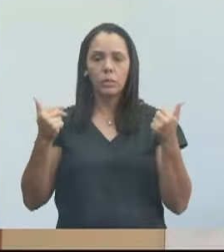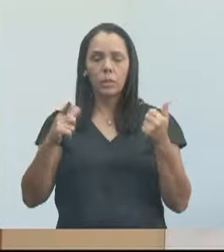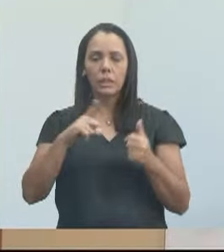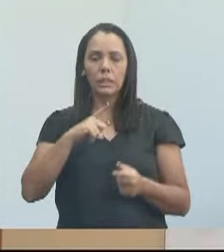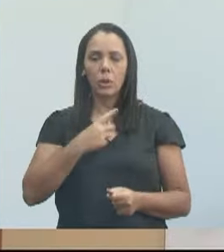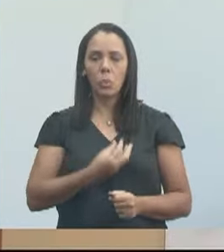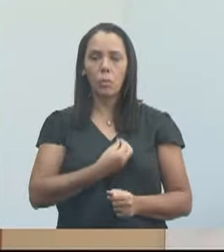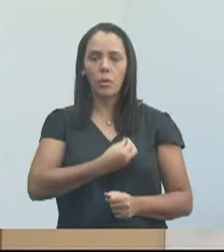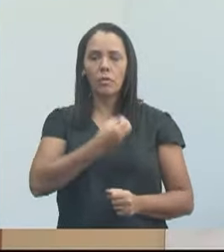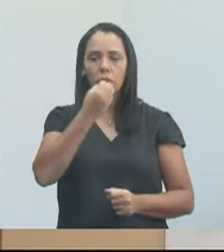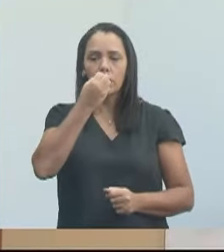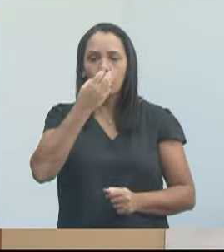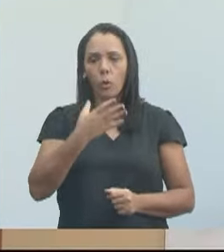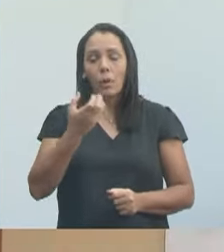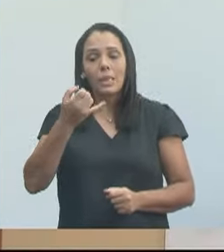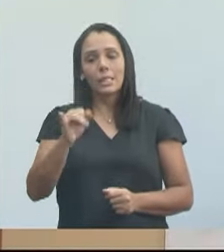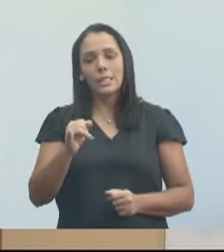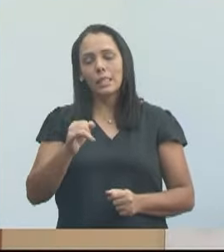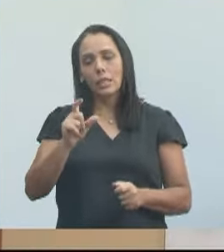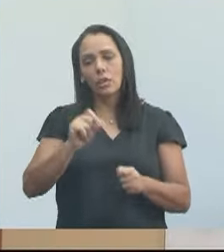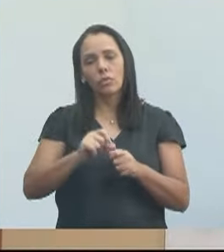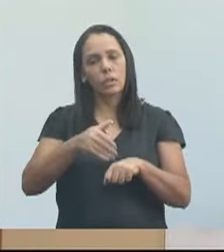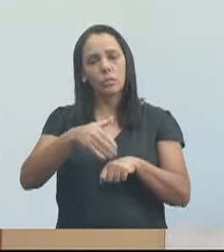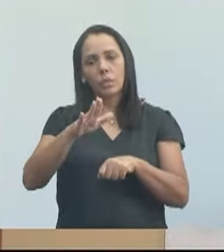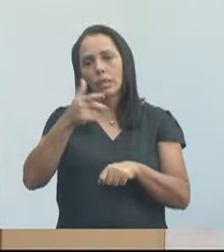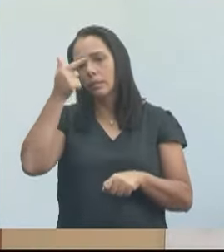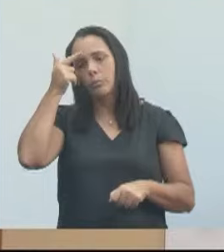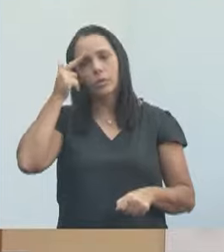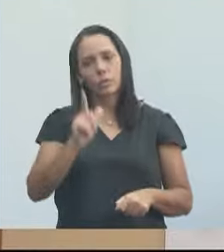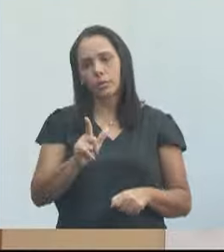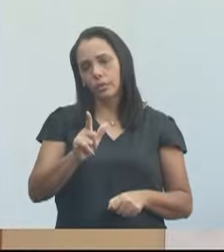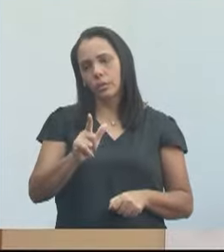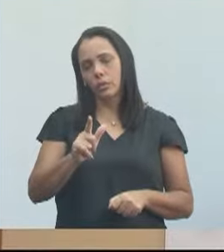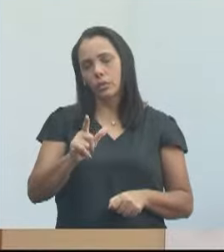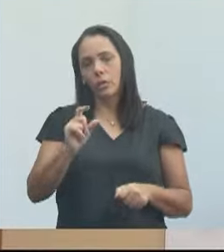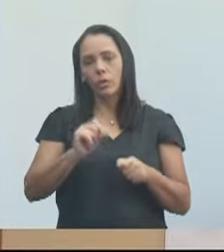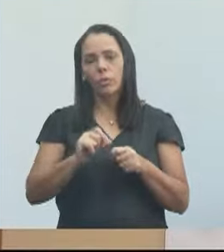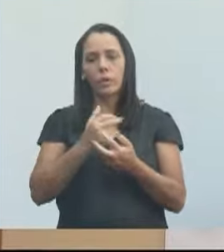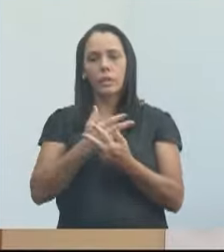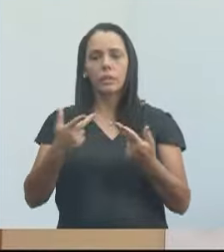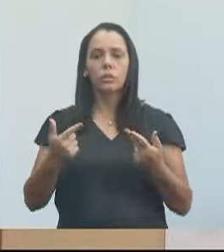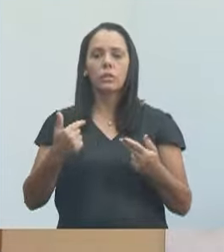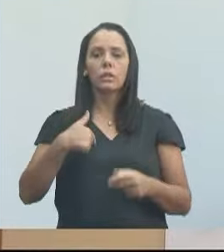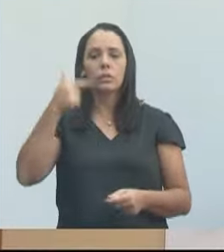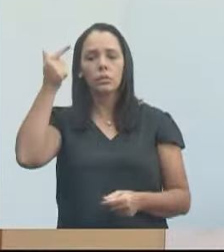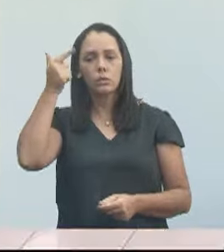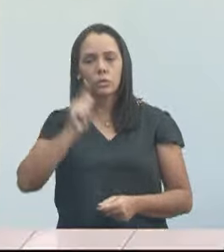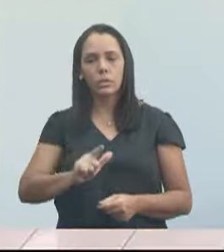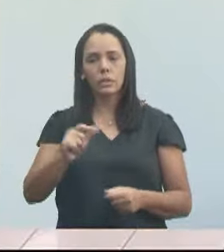eu não consigo fazer, tá? Eu faço aquilo que é possível, tá bom, gente? Um abraço para vocês.